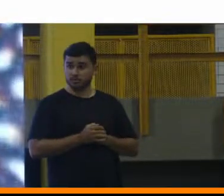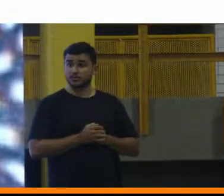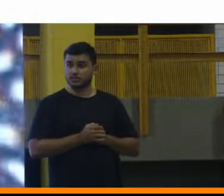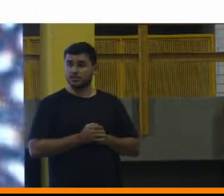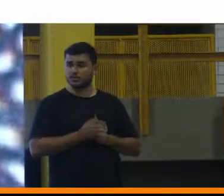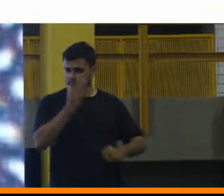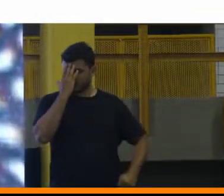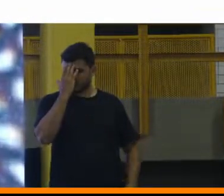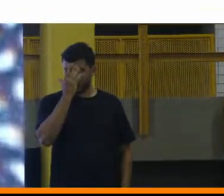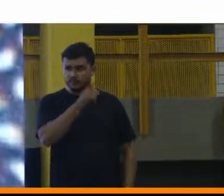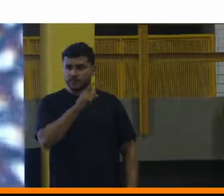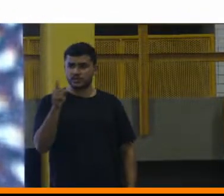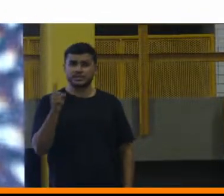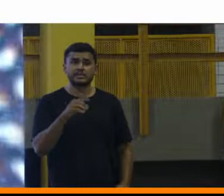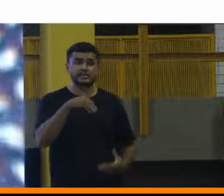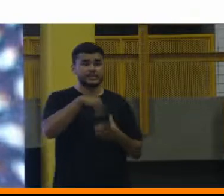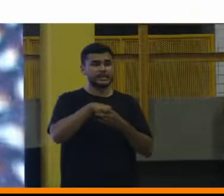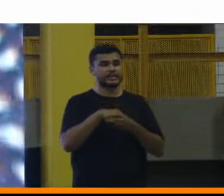Já tiveram esse problema?